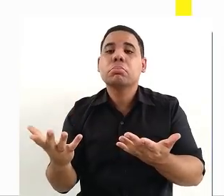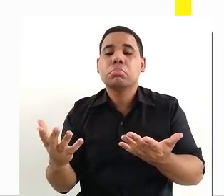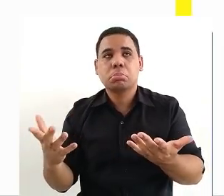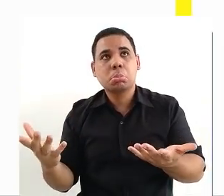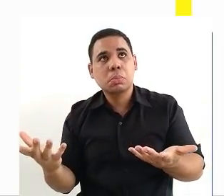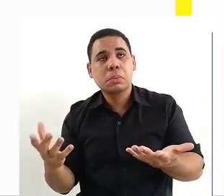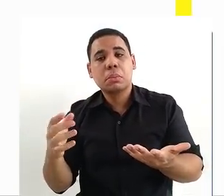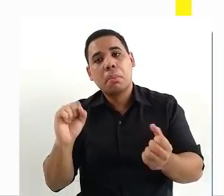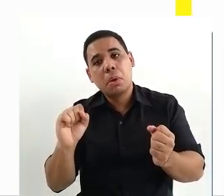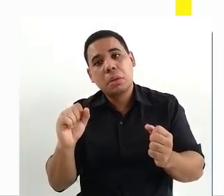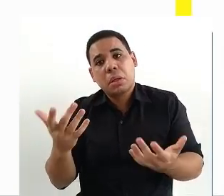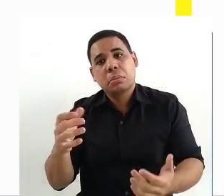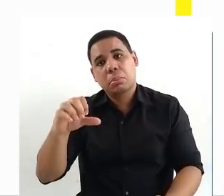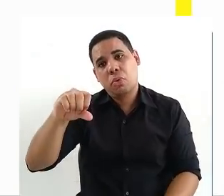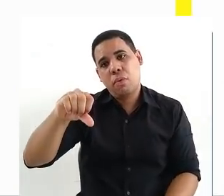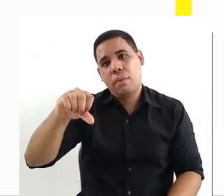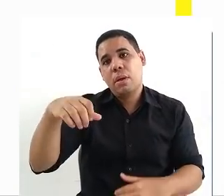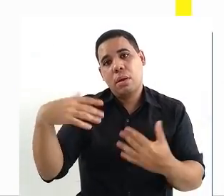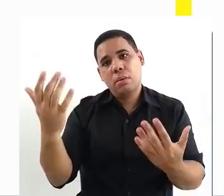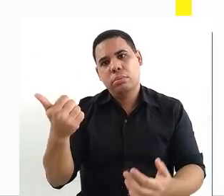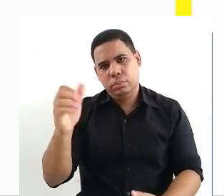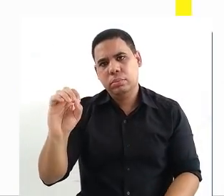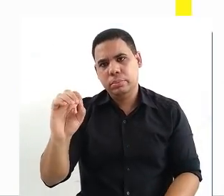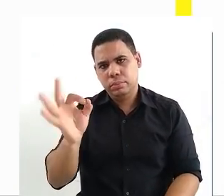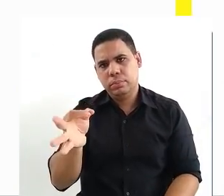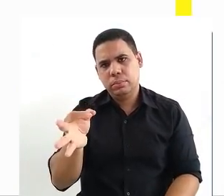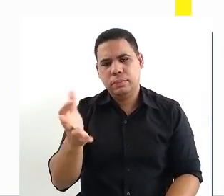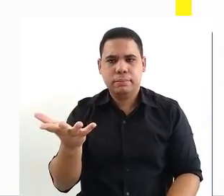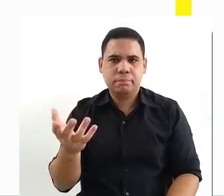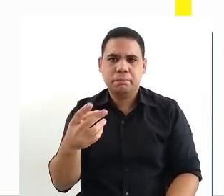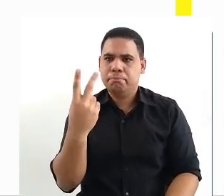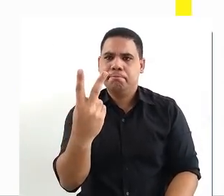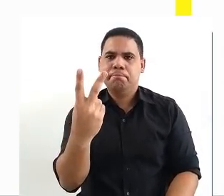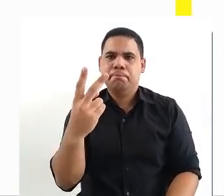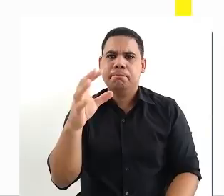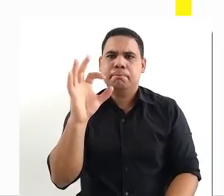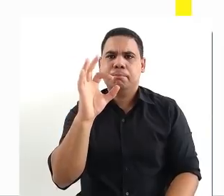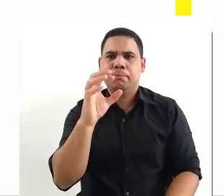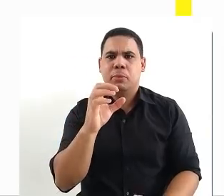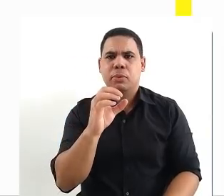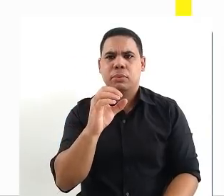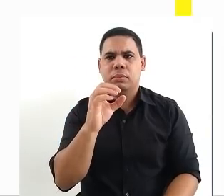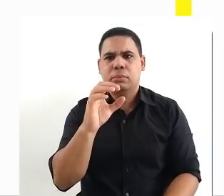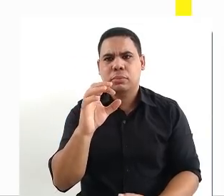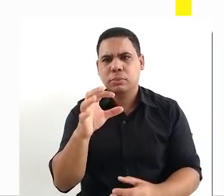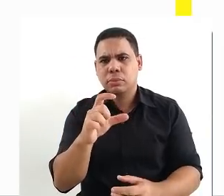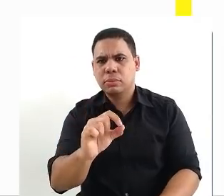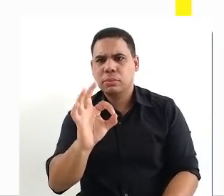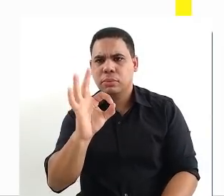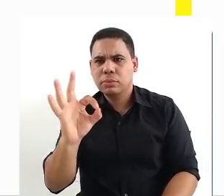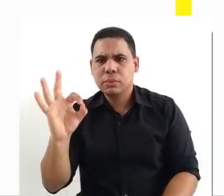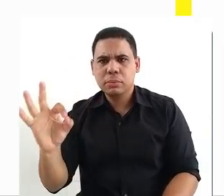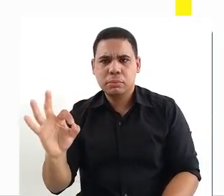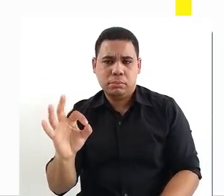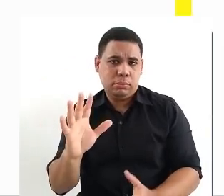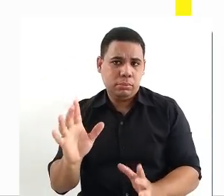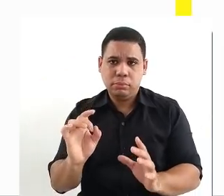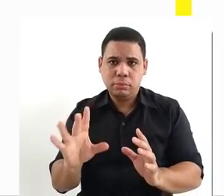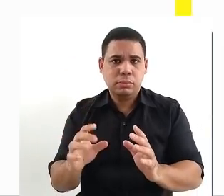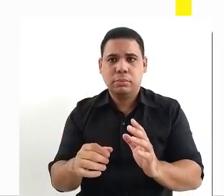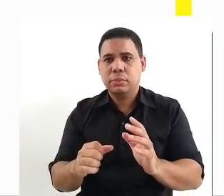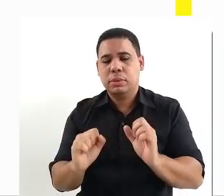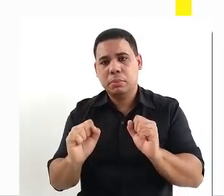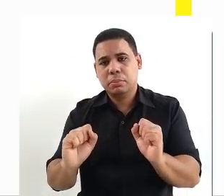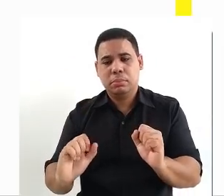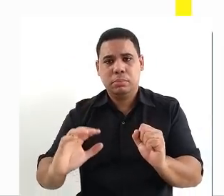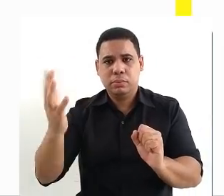maior que 8? Gente, vê aí na tua telinha, olha. Maior que 8 só tem a possibilidade de ser 9 ou 10. Ou